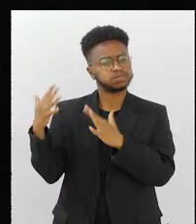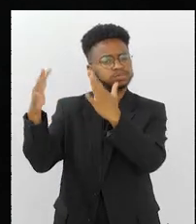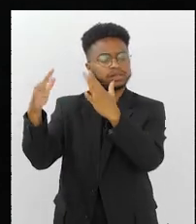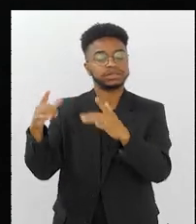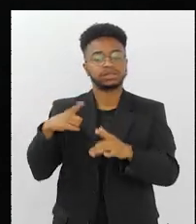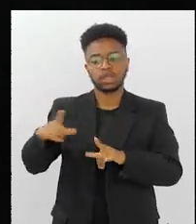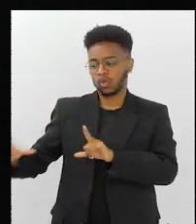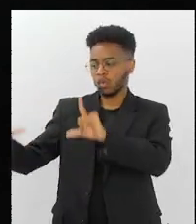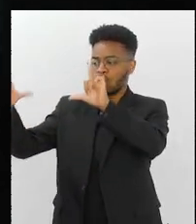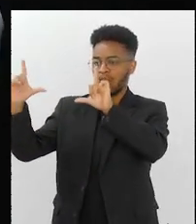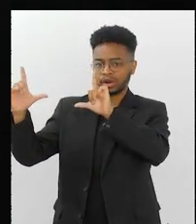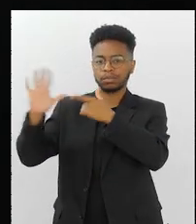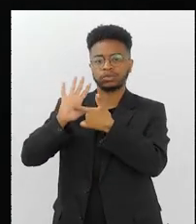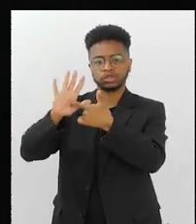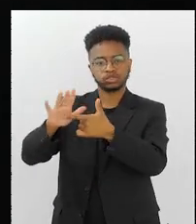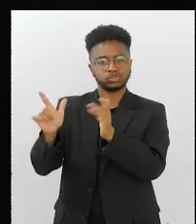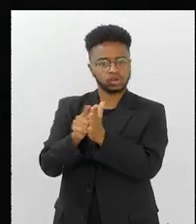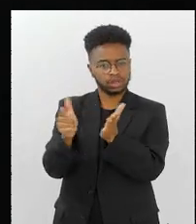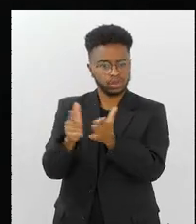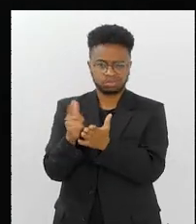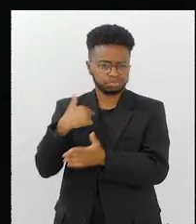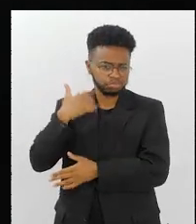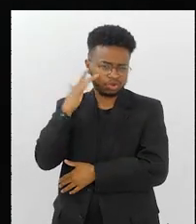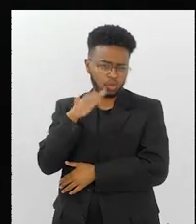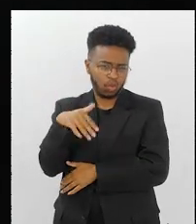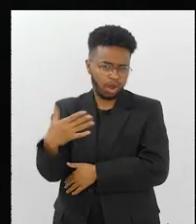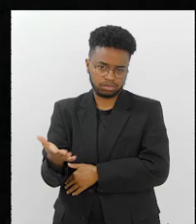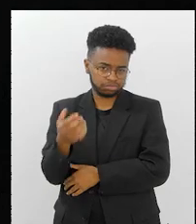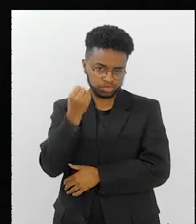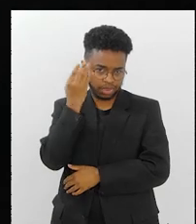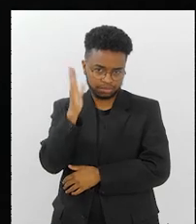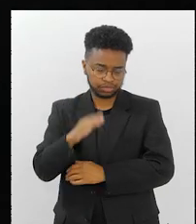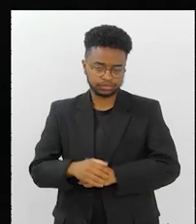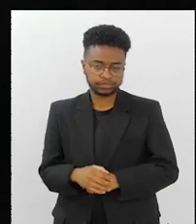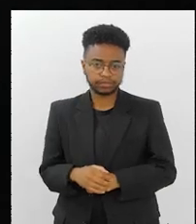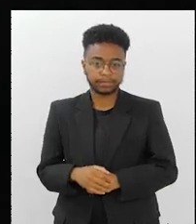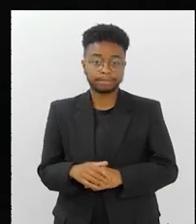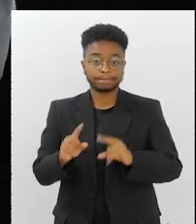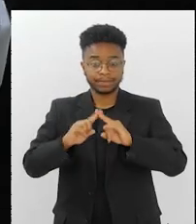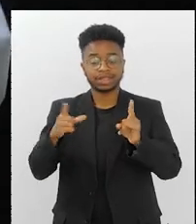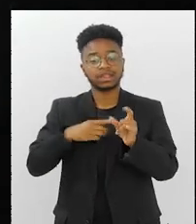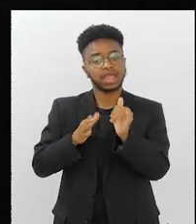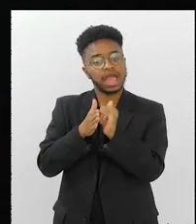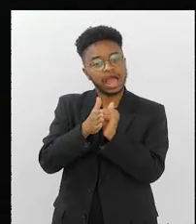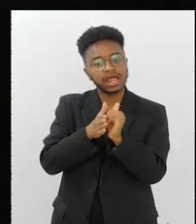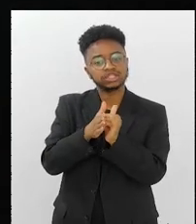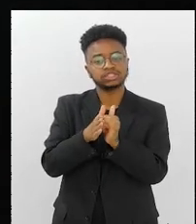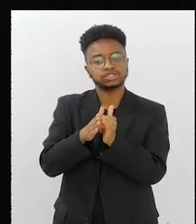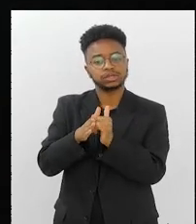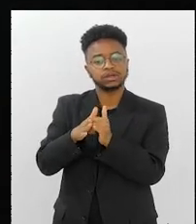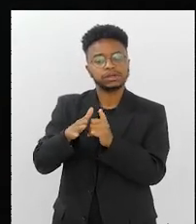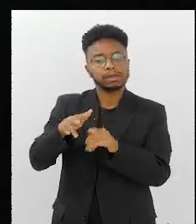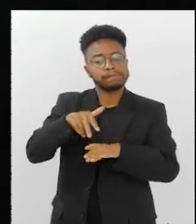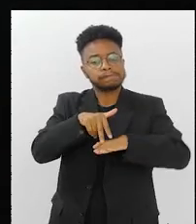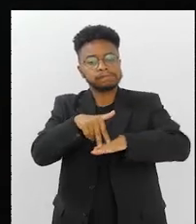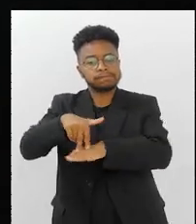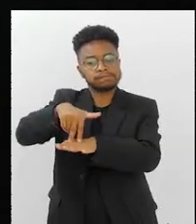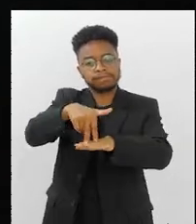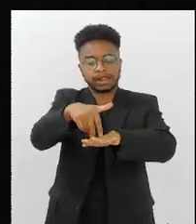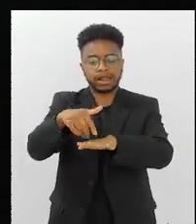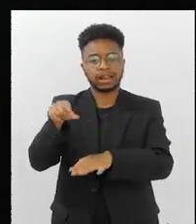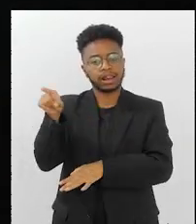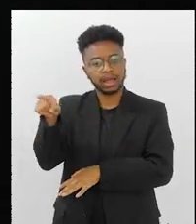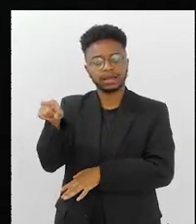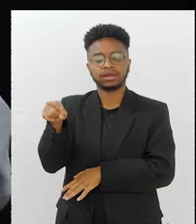um quadro enorme com a a capa do jornal não sei qual era o jornal enfim que era que era o Aladim sobrevoando da Sapucaia e eu brincava com